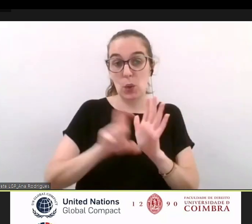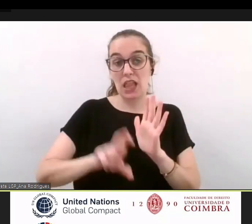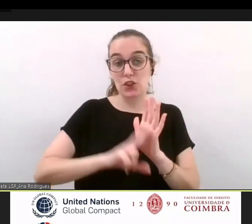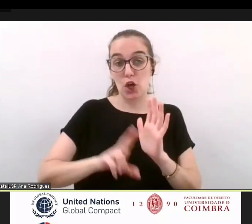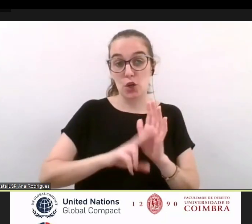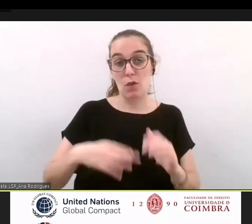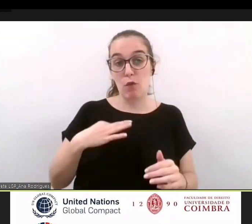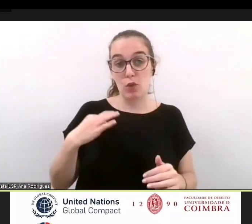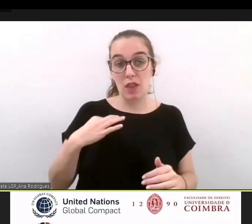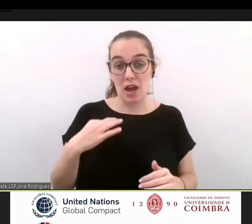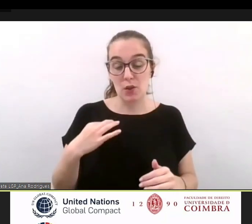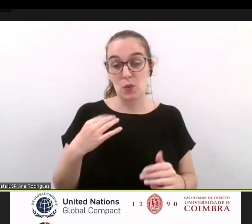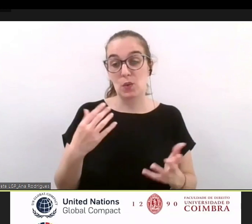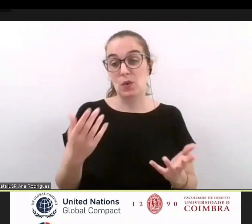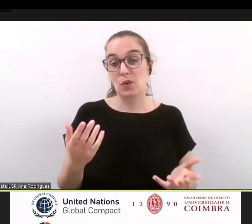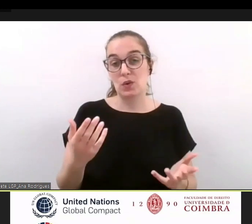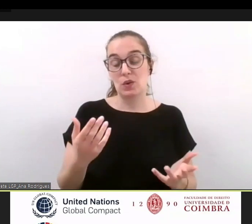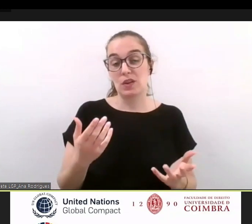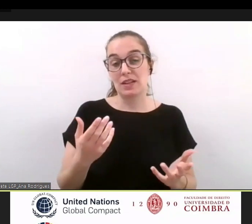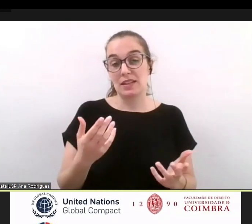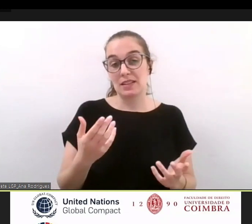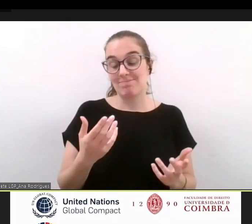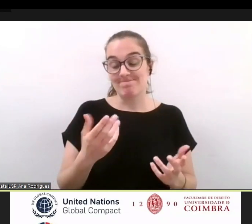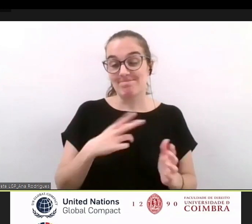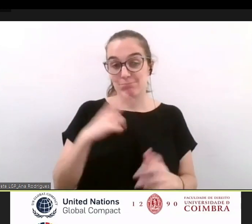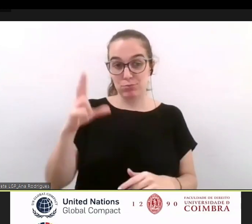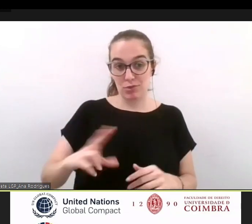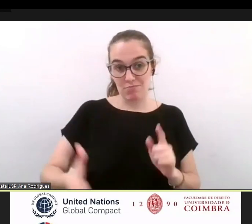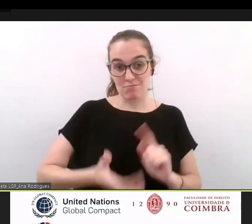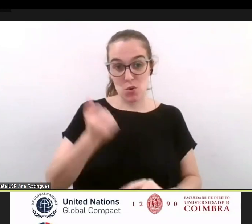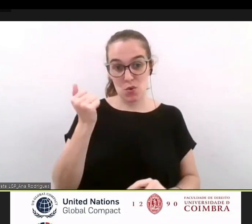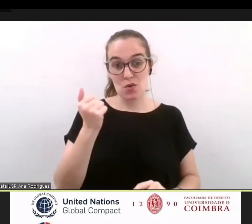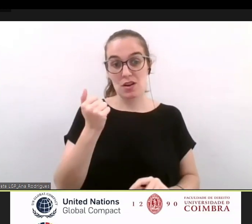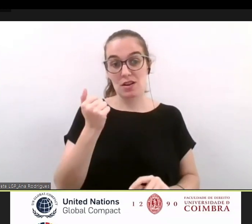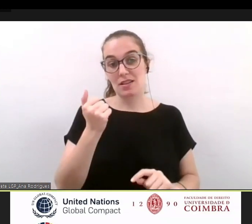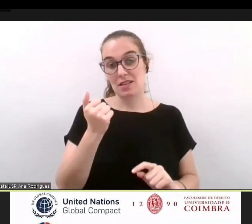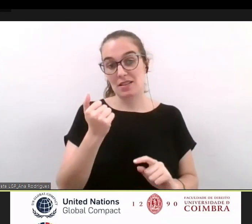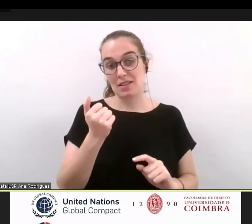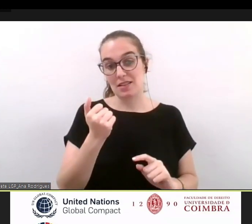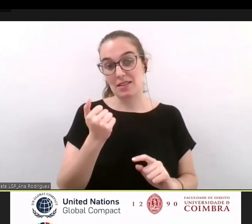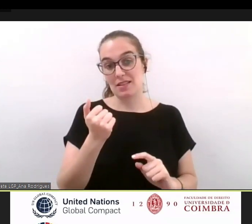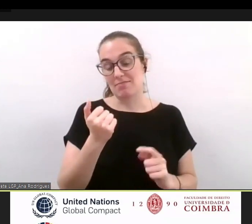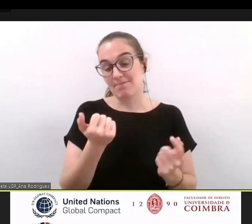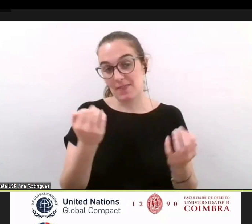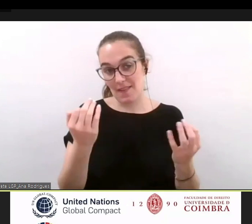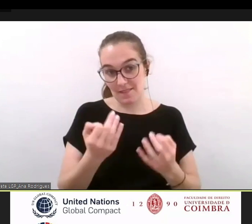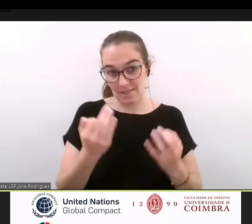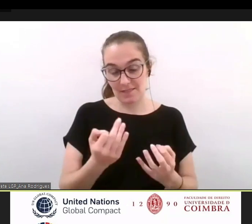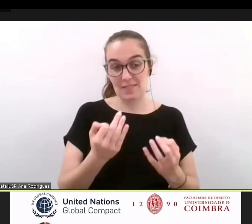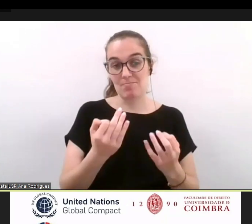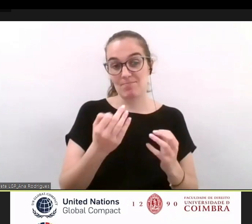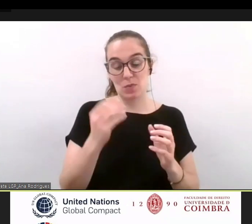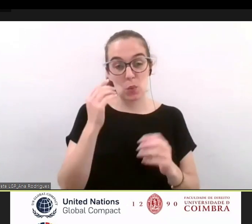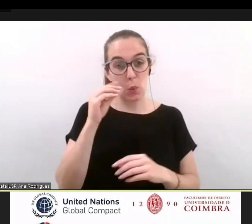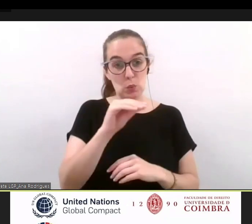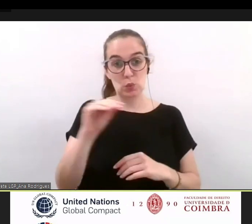voluntário português sobre o cumprimento das metas do desenvolvimento sustentável foi posto à consulta